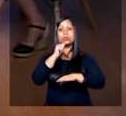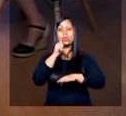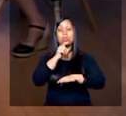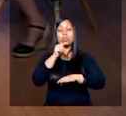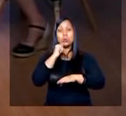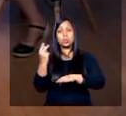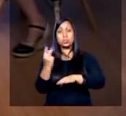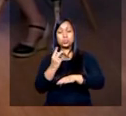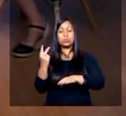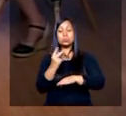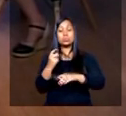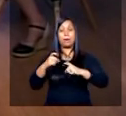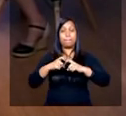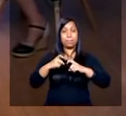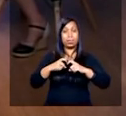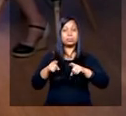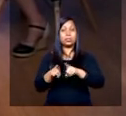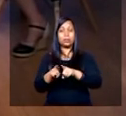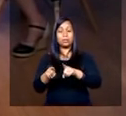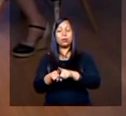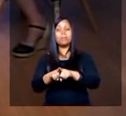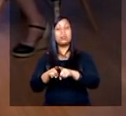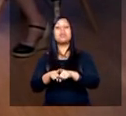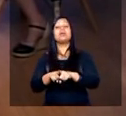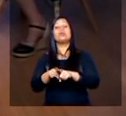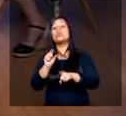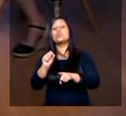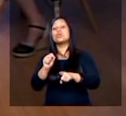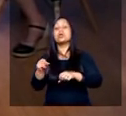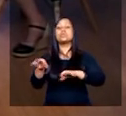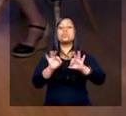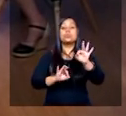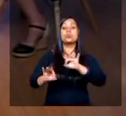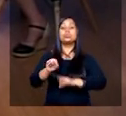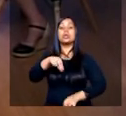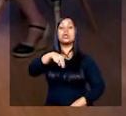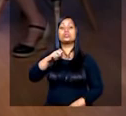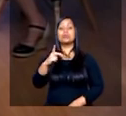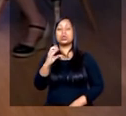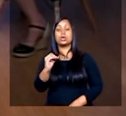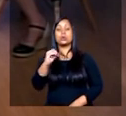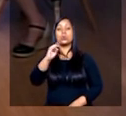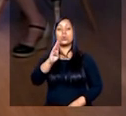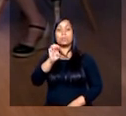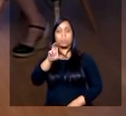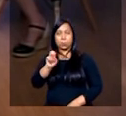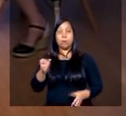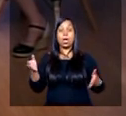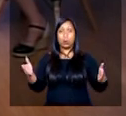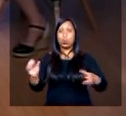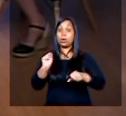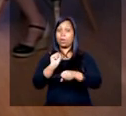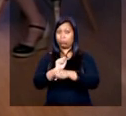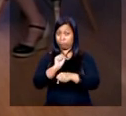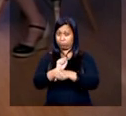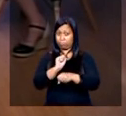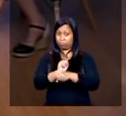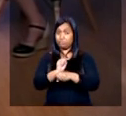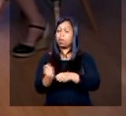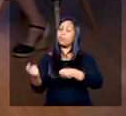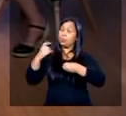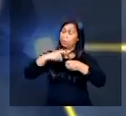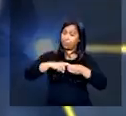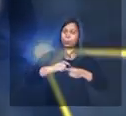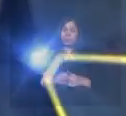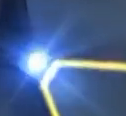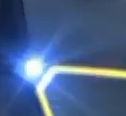Boutros Carvalho, que é pediatra e presidente, e a Aline Medeiros Ávila, que é a primeira secretária. A gente vai para um breve intervalo e volta daqui a pouquinho. Você não saia